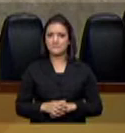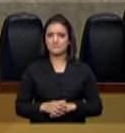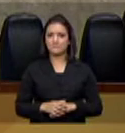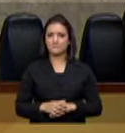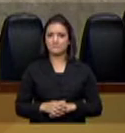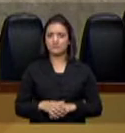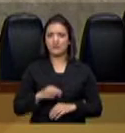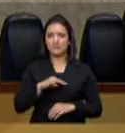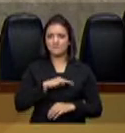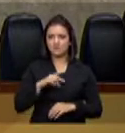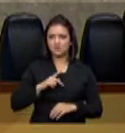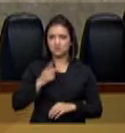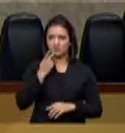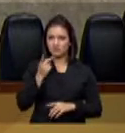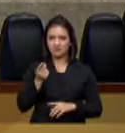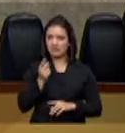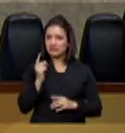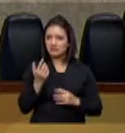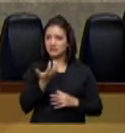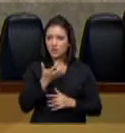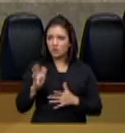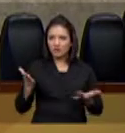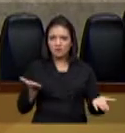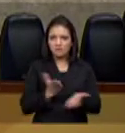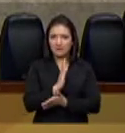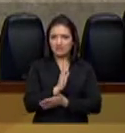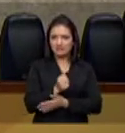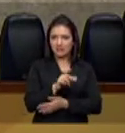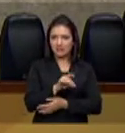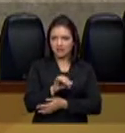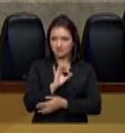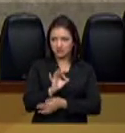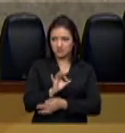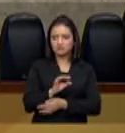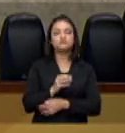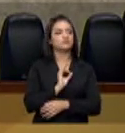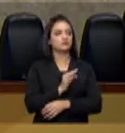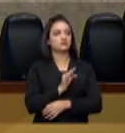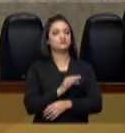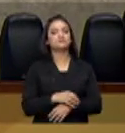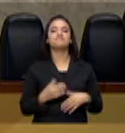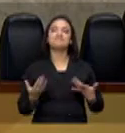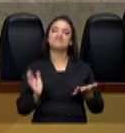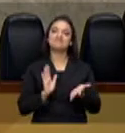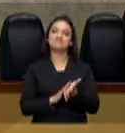In. É. Então, agradeço a manifestação brilhante do